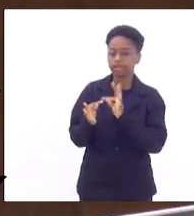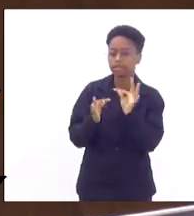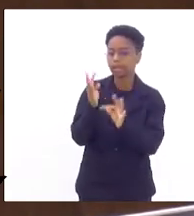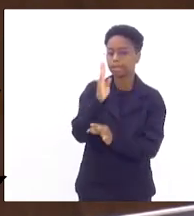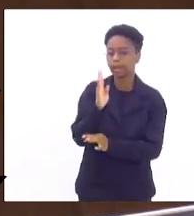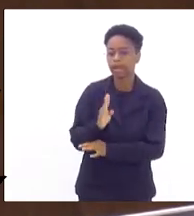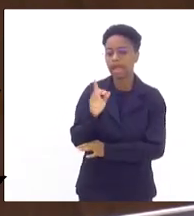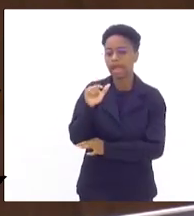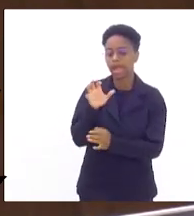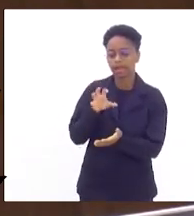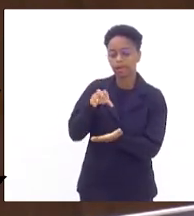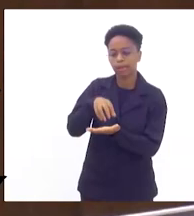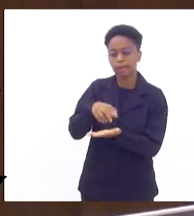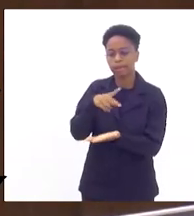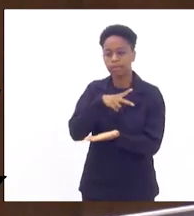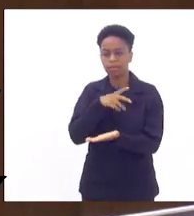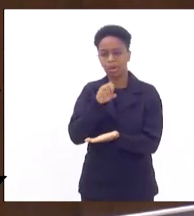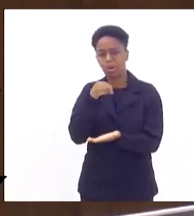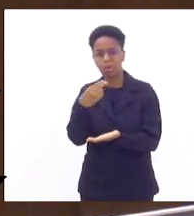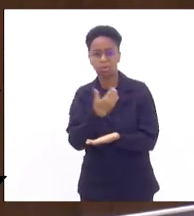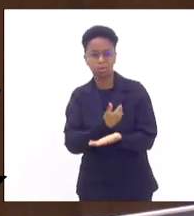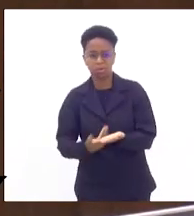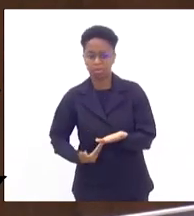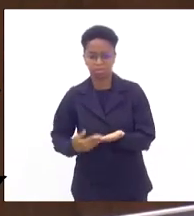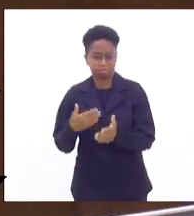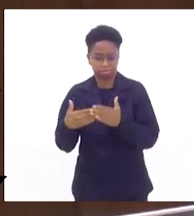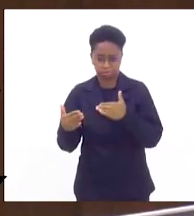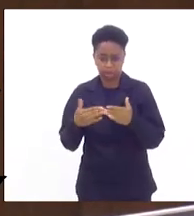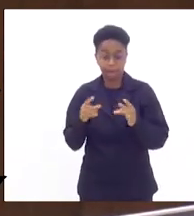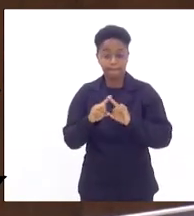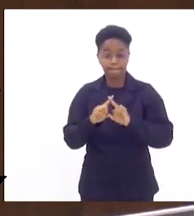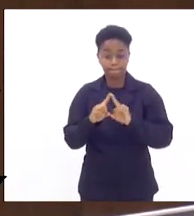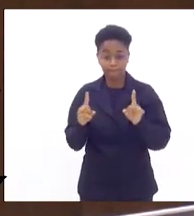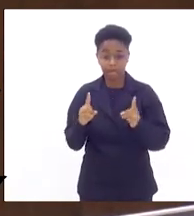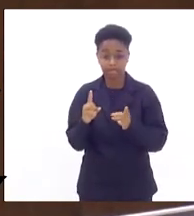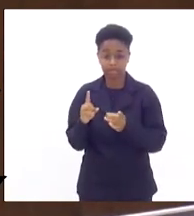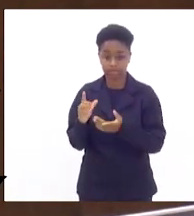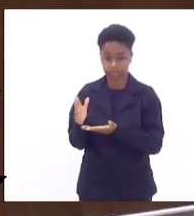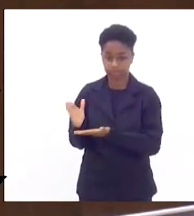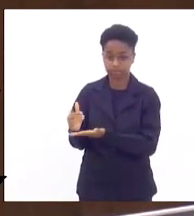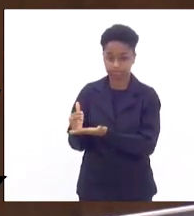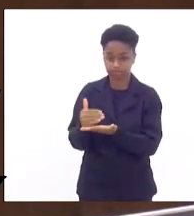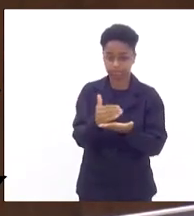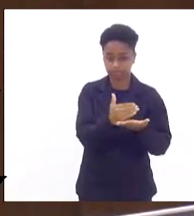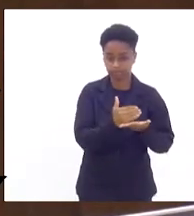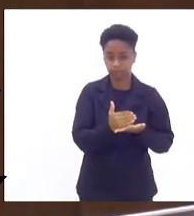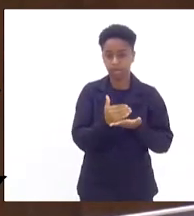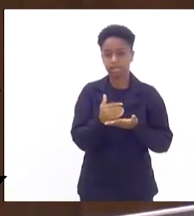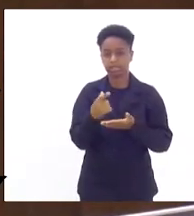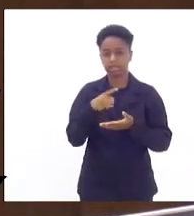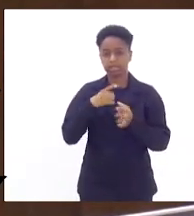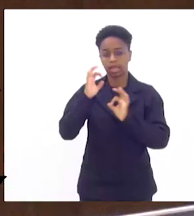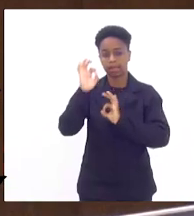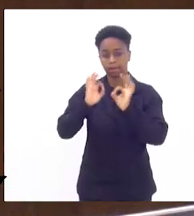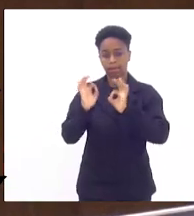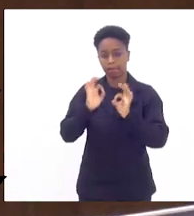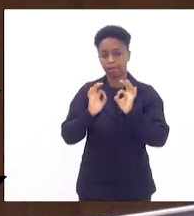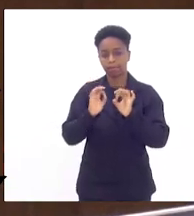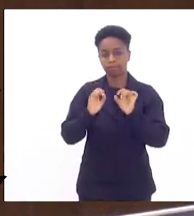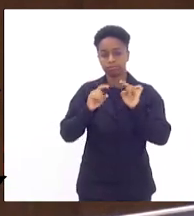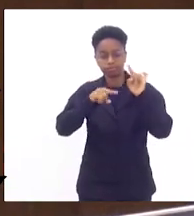órgão privado ou estatal ou o que seja, os dados que constroem esse ranking são dados